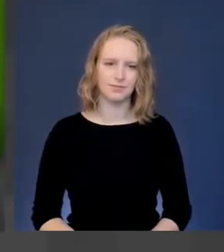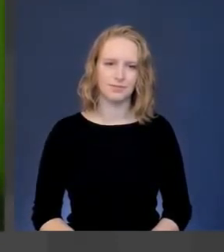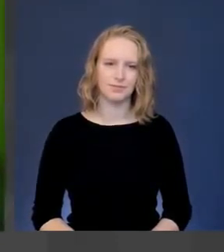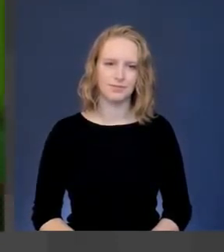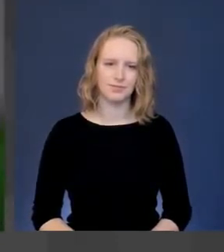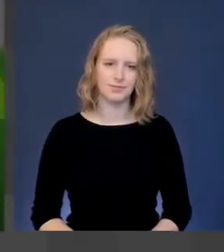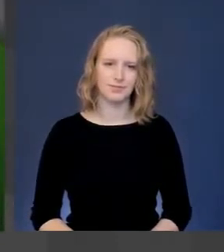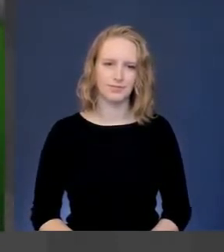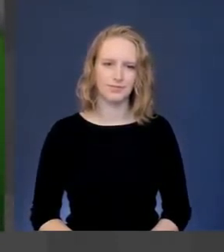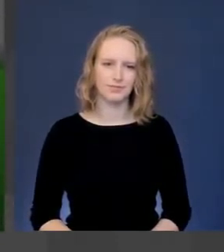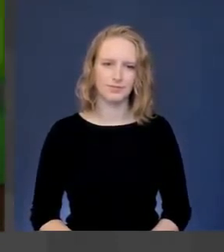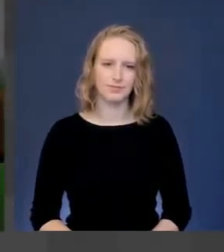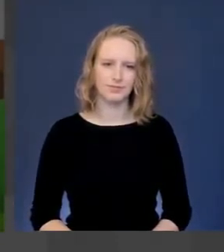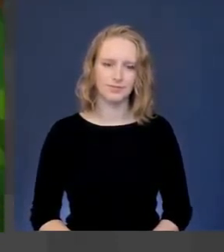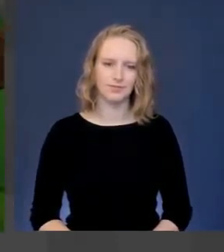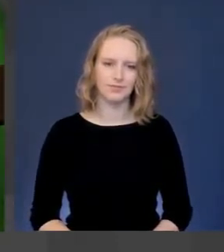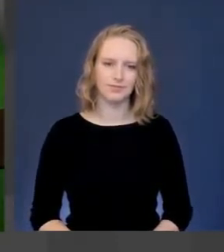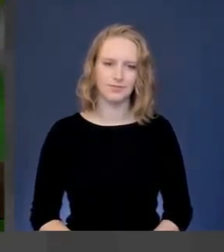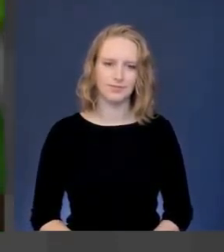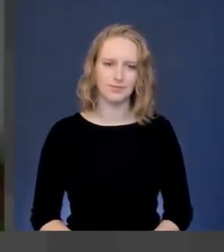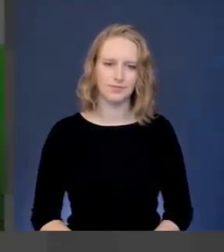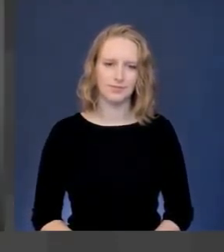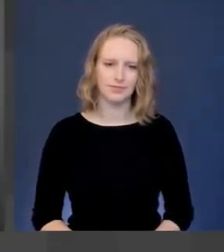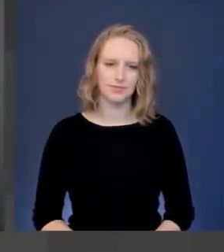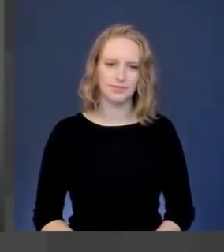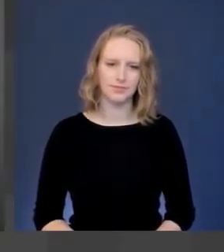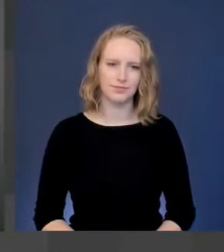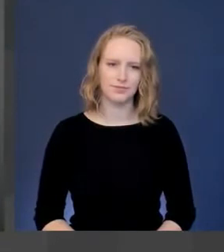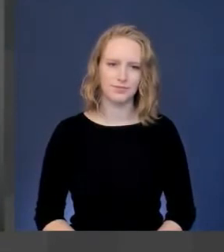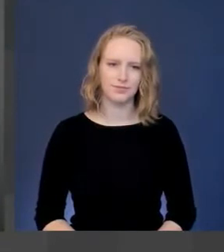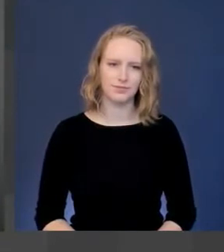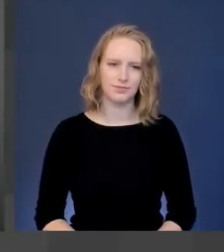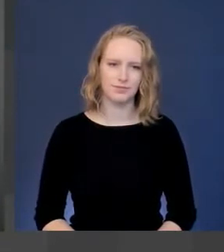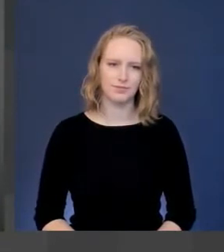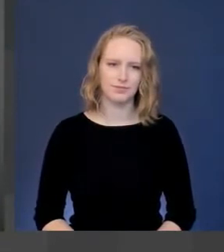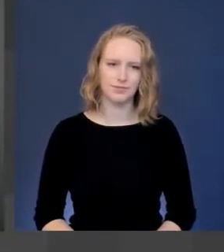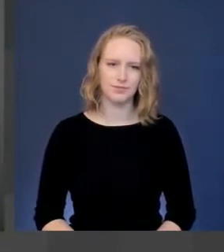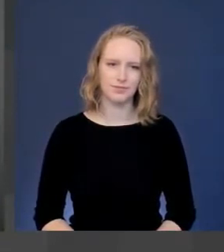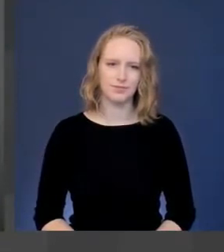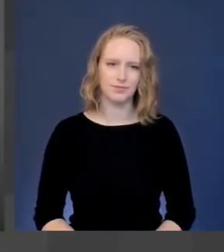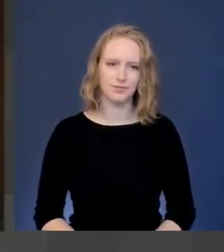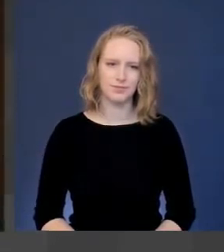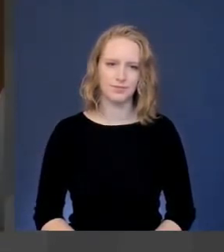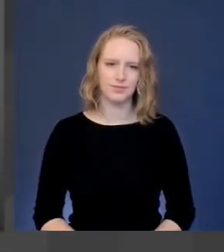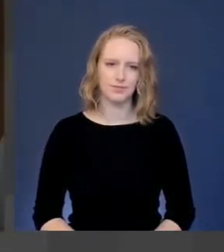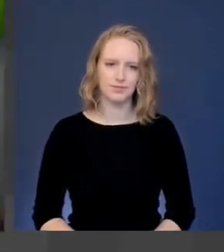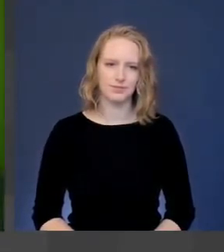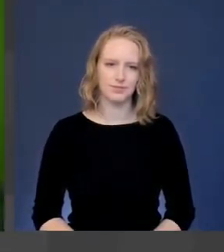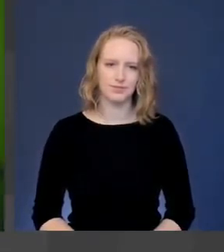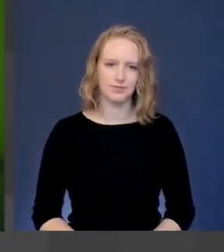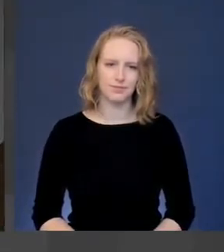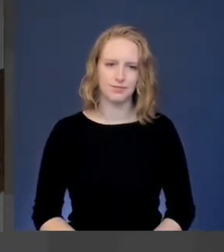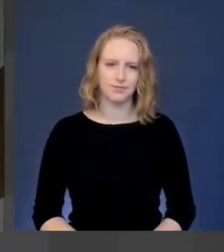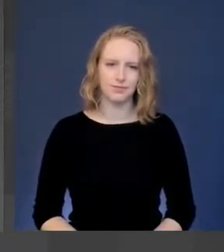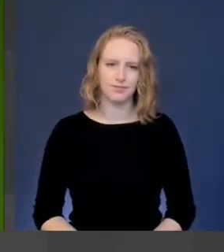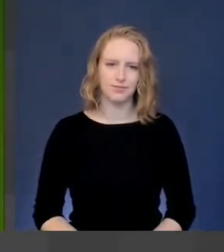pareça, que possa ser isso, por causa do bloco. Spock, o que você tentou fazer? Não pode falar, é secreto, segredo. Vou te dar uma dica do